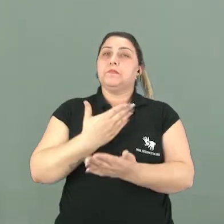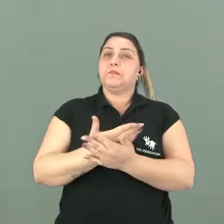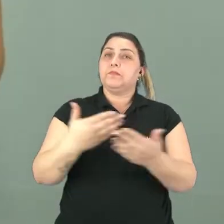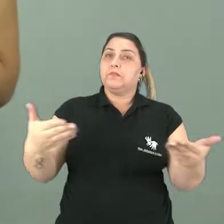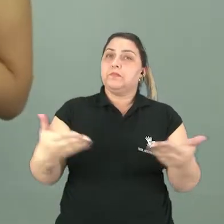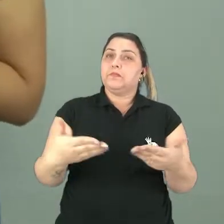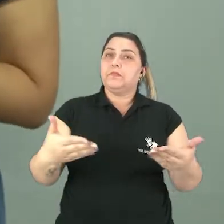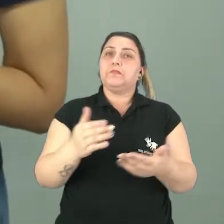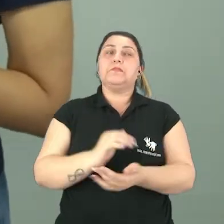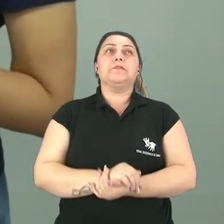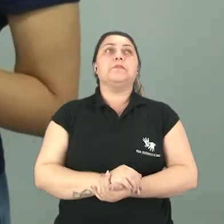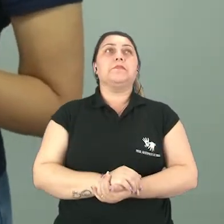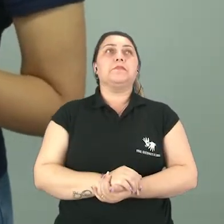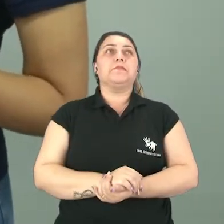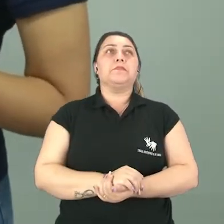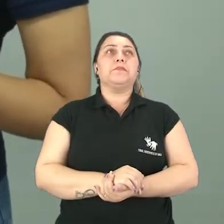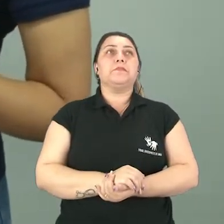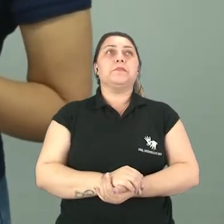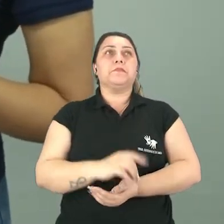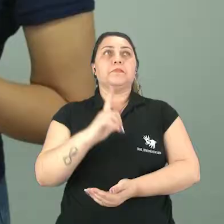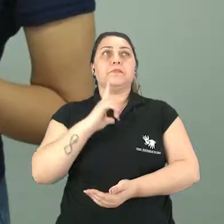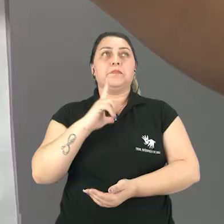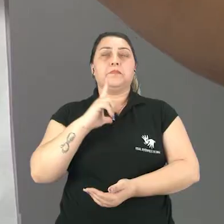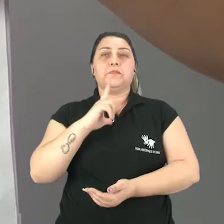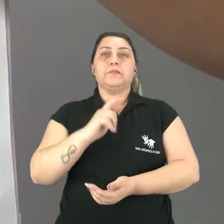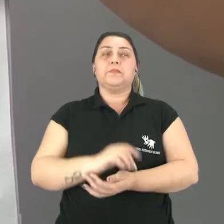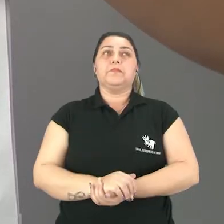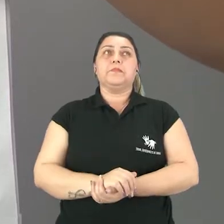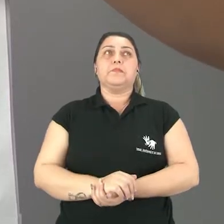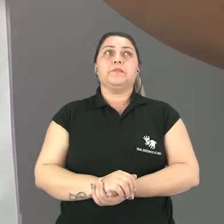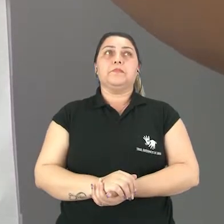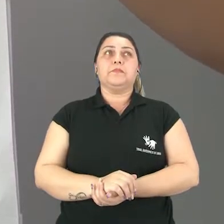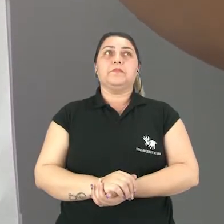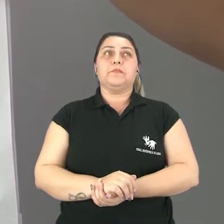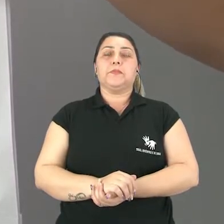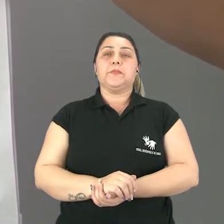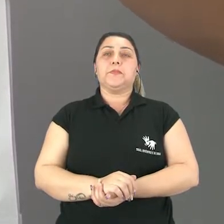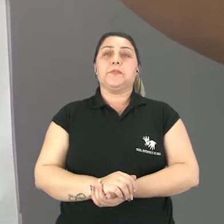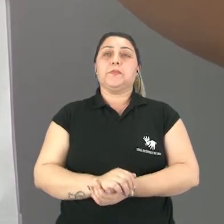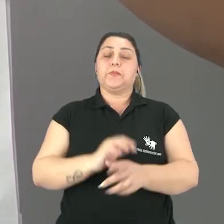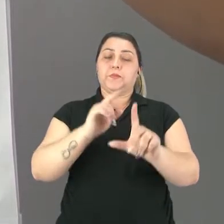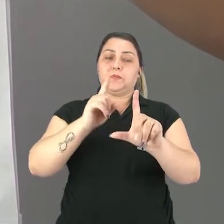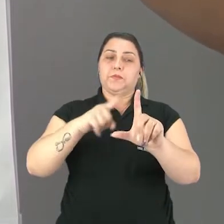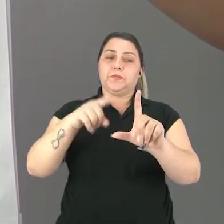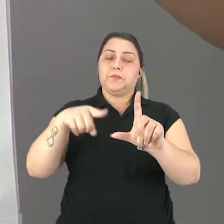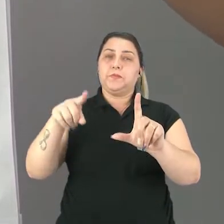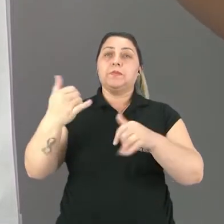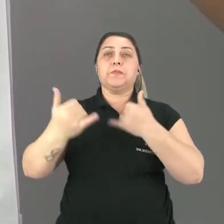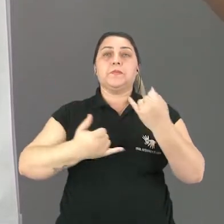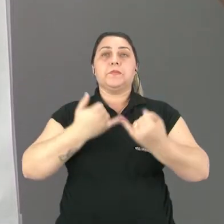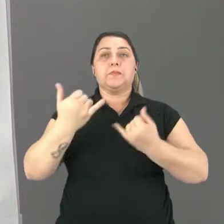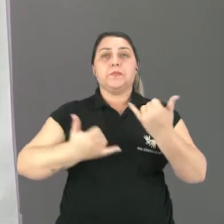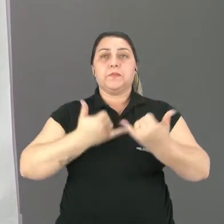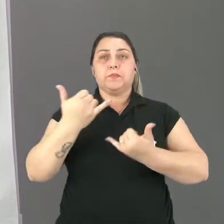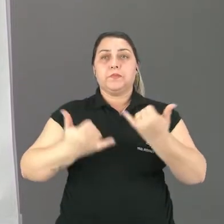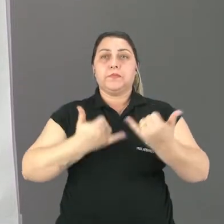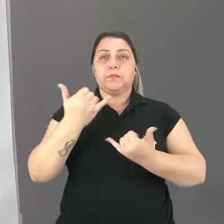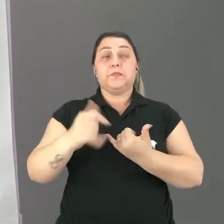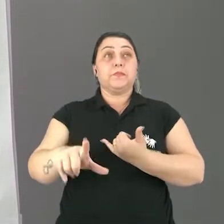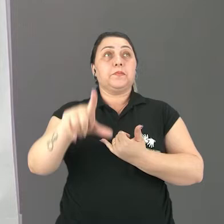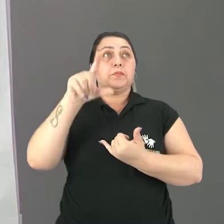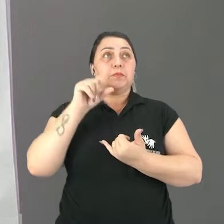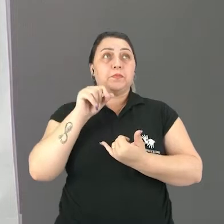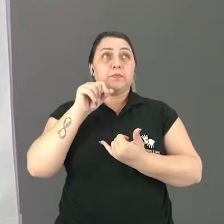de hoje. Vamos lá. Temos aqui então um gráfico sobre brincadeiras